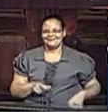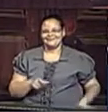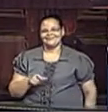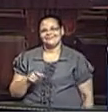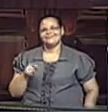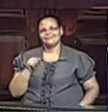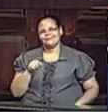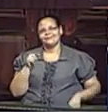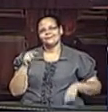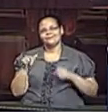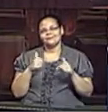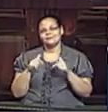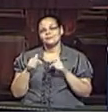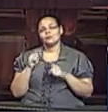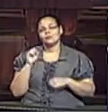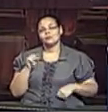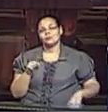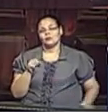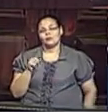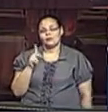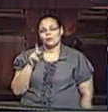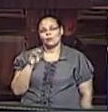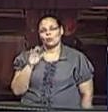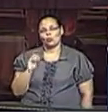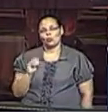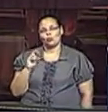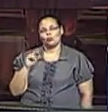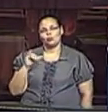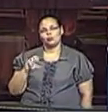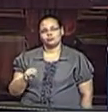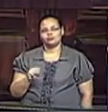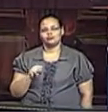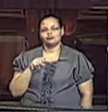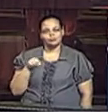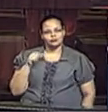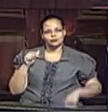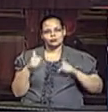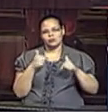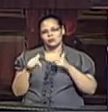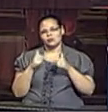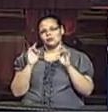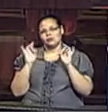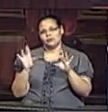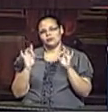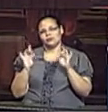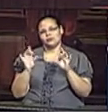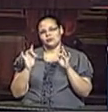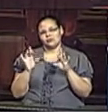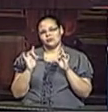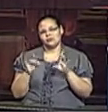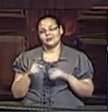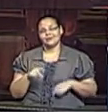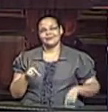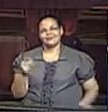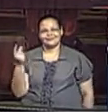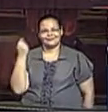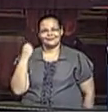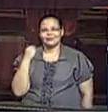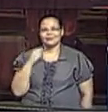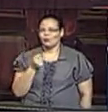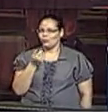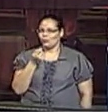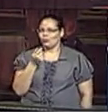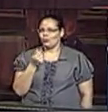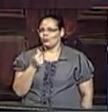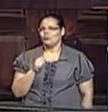trabalhista. Aliás, o Paulo Ramos, dos trabalhistas, especialmente dos antigos trabalhistas, é um dos poucos,